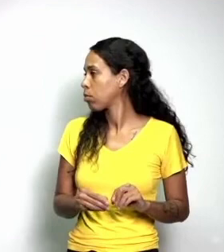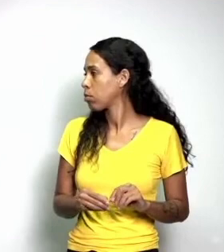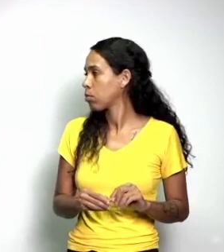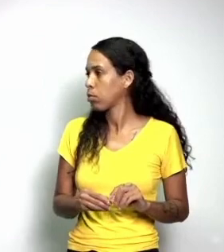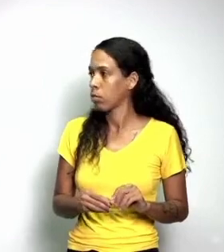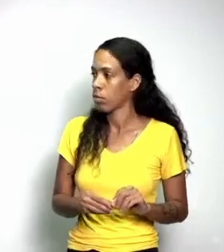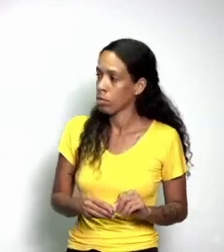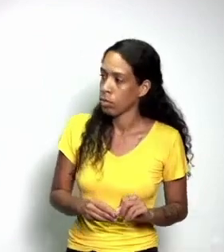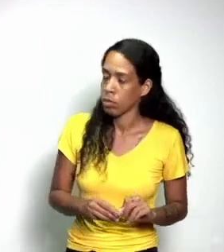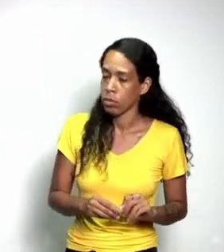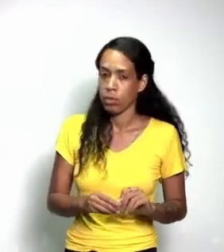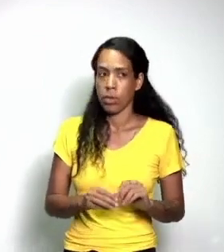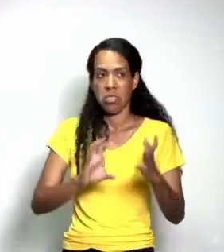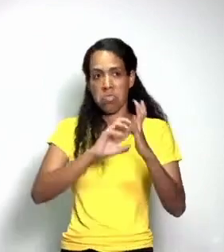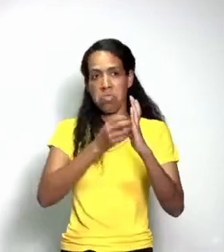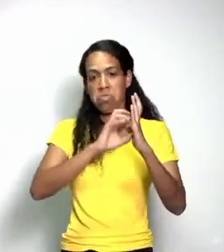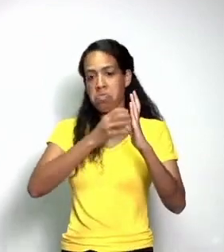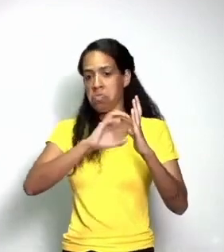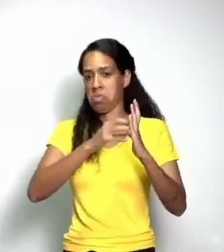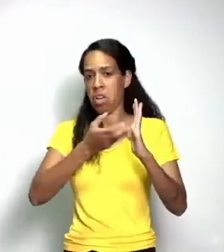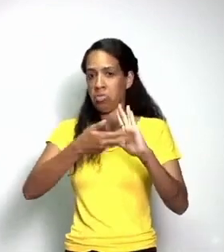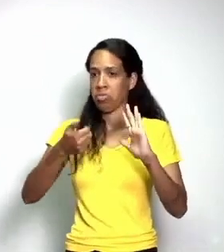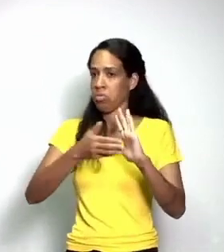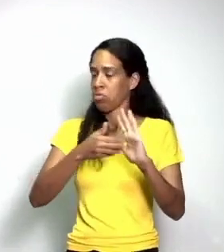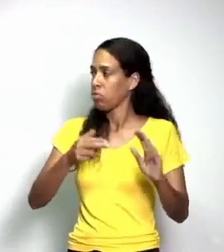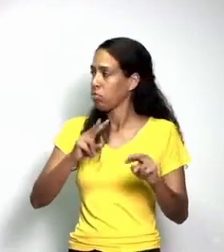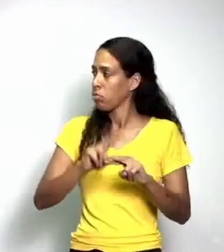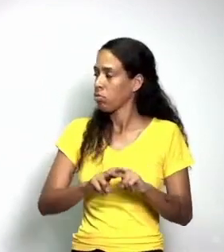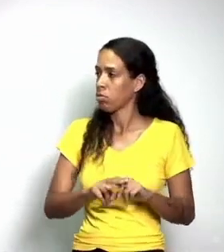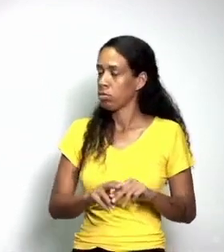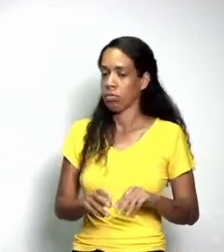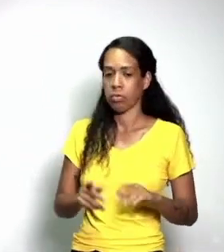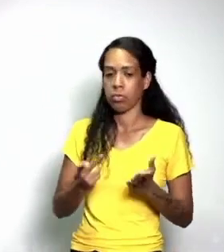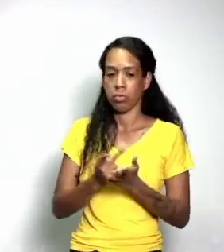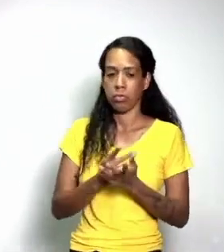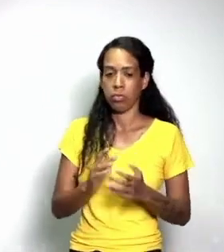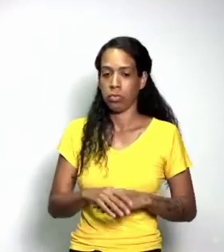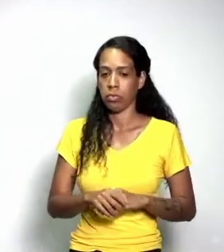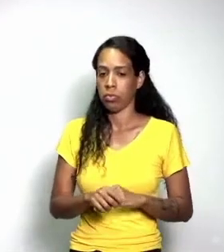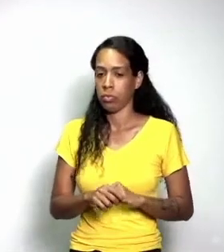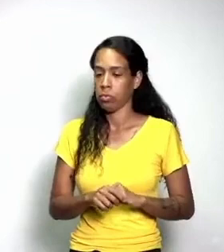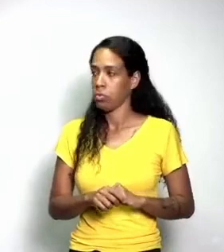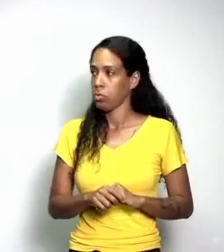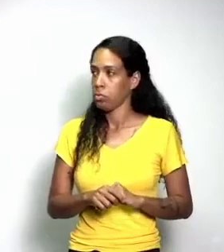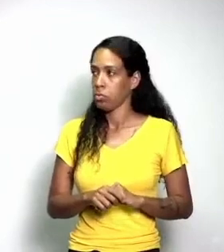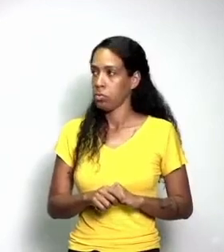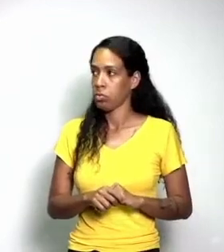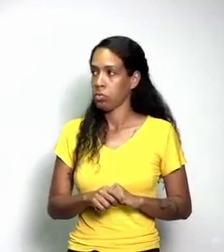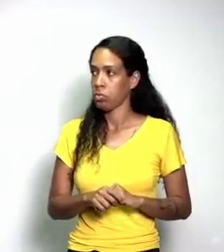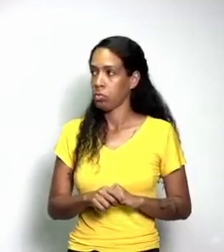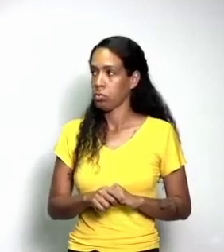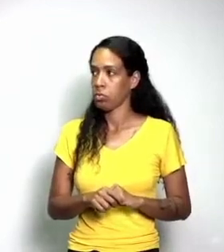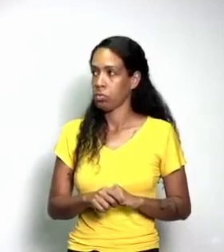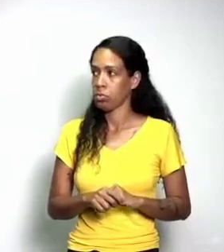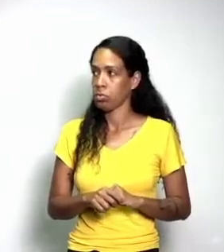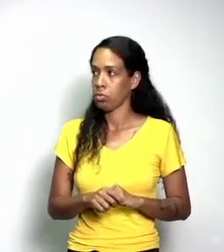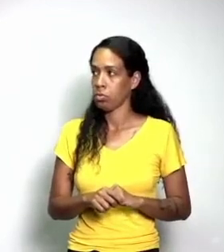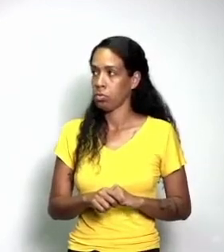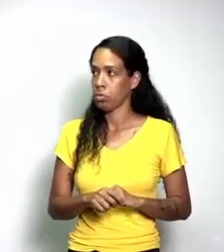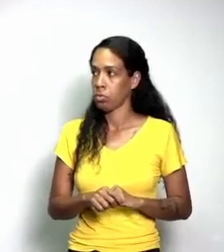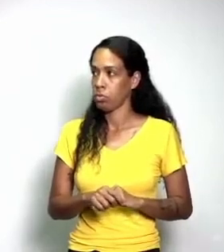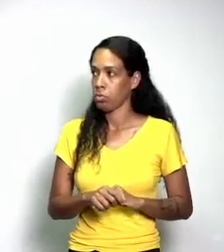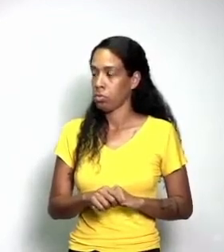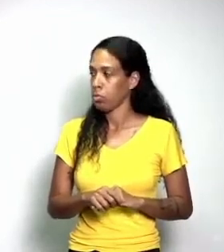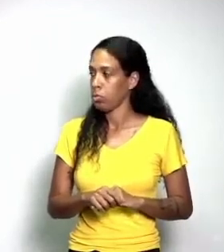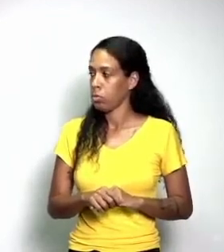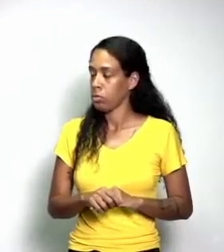vão. Aí você trava ela para ela não rodar em vão e separa. Aí aqui a gente ainda